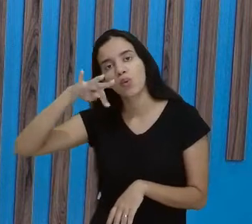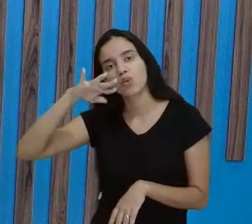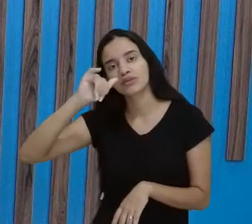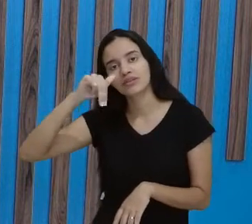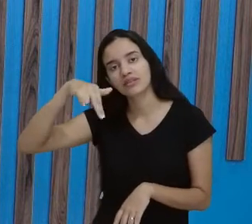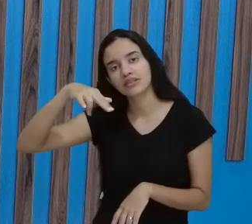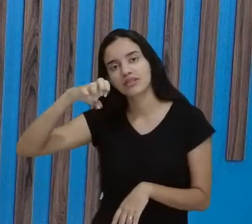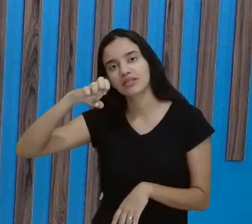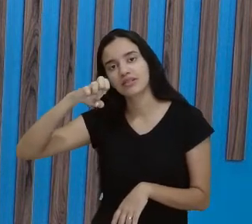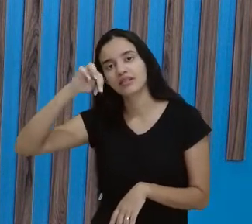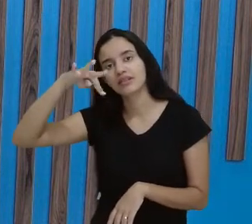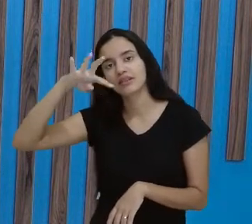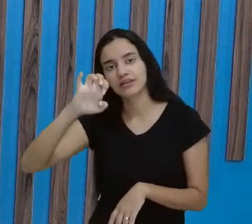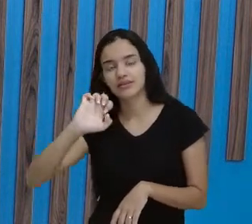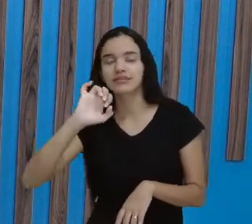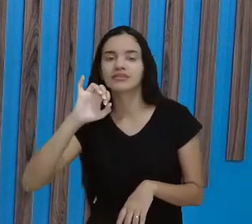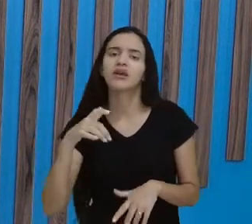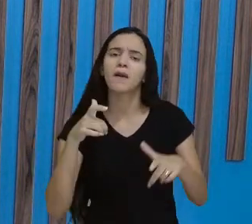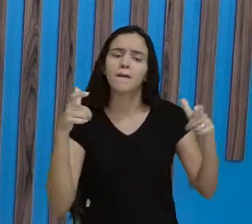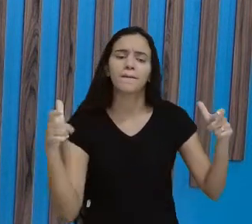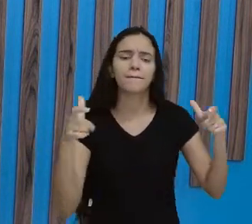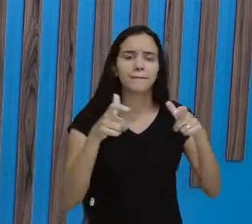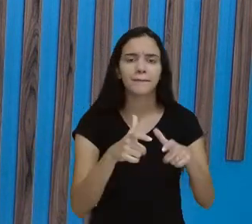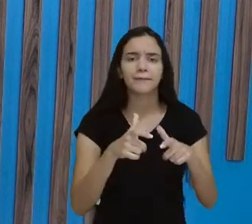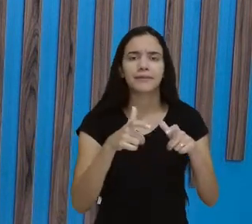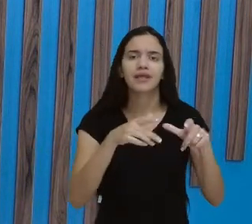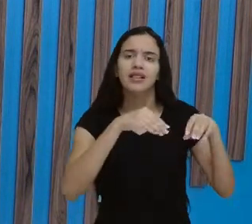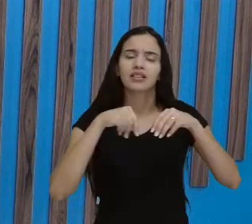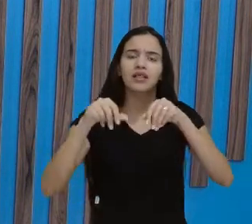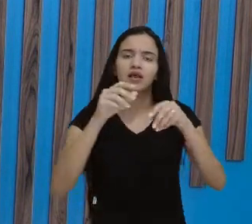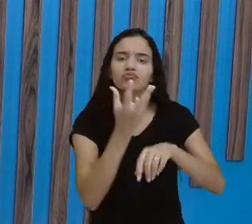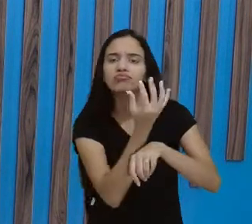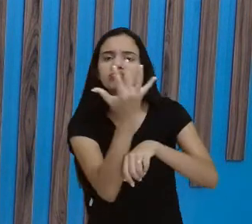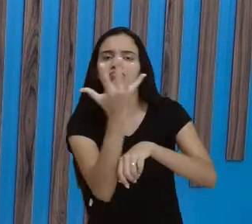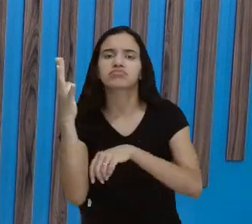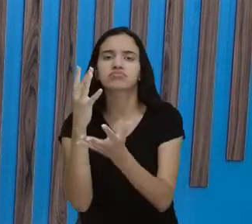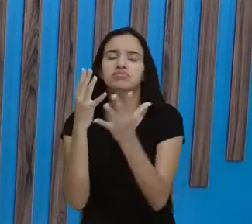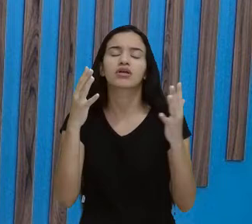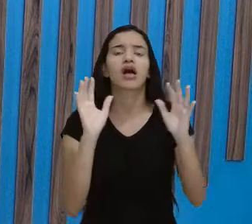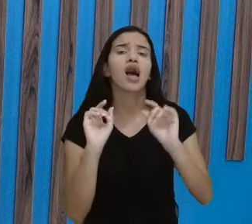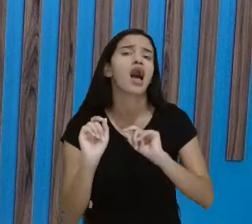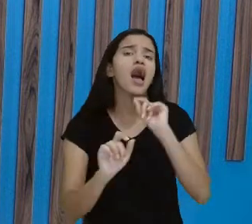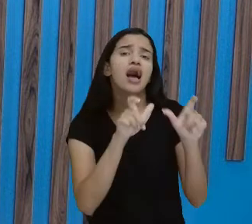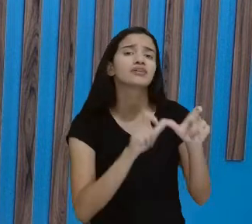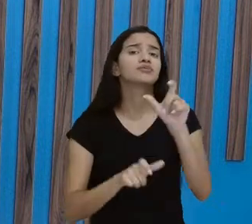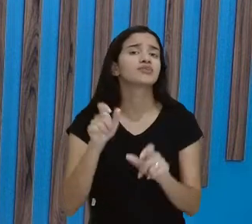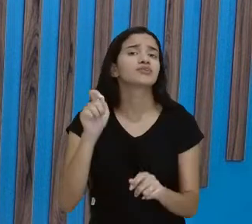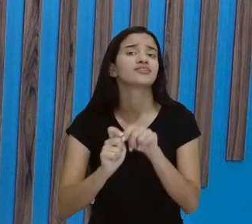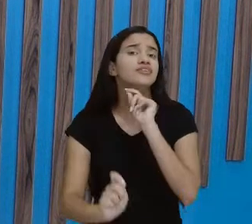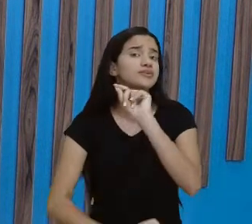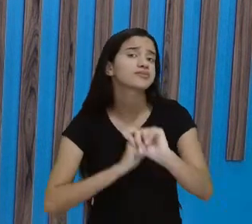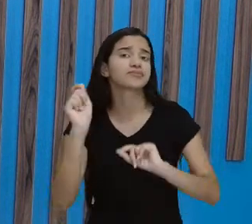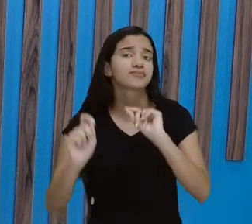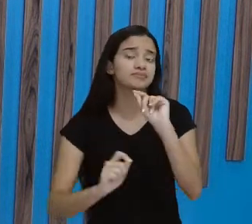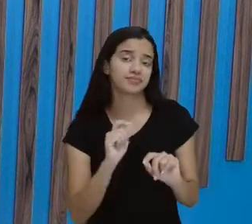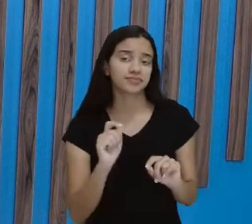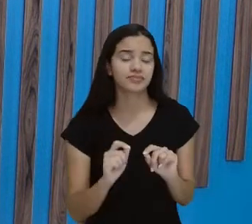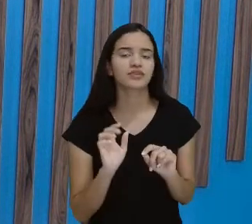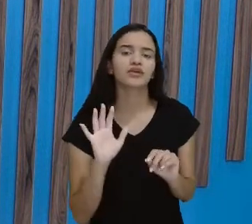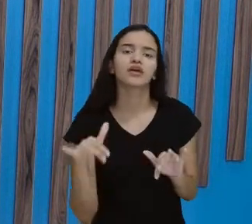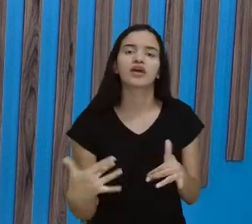ilhas, né? Pequenas ilhas que viviam separadas. Aí o que foi que as pessoas fizeram com o passar do tempo? Durante